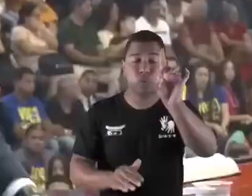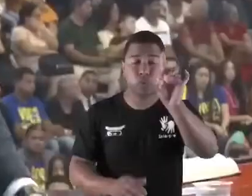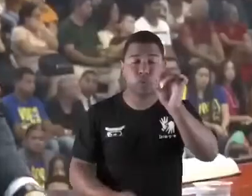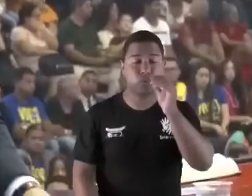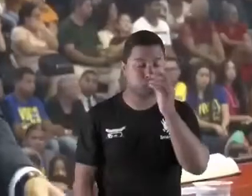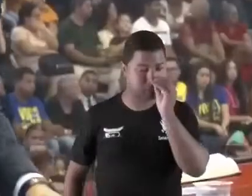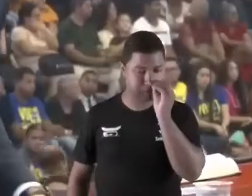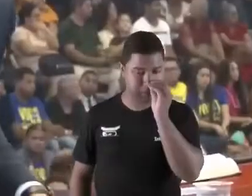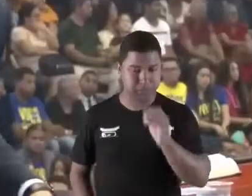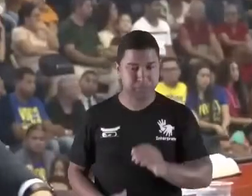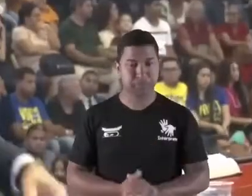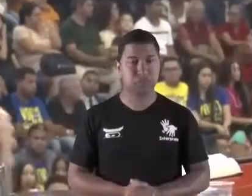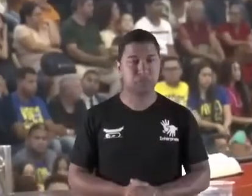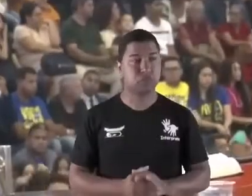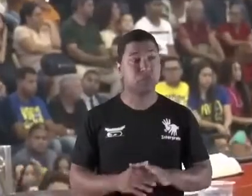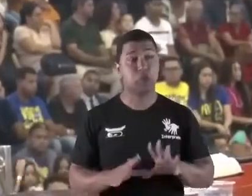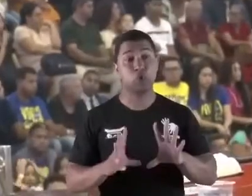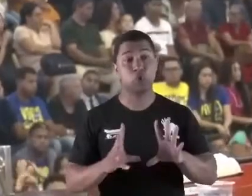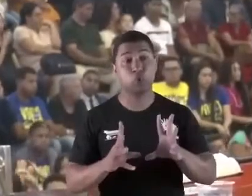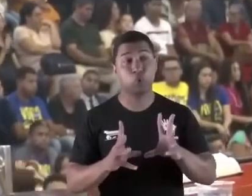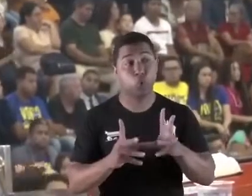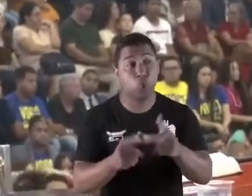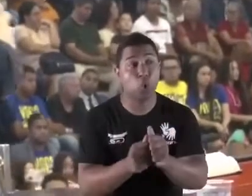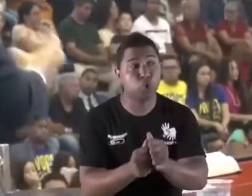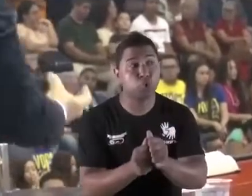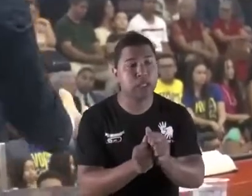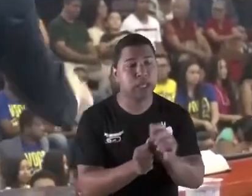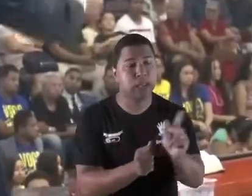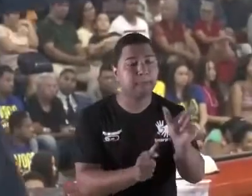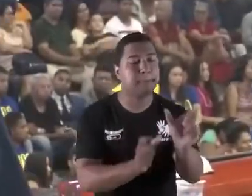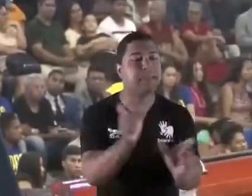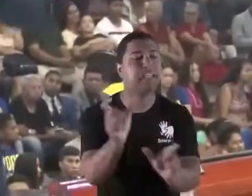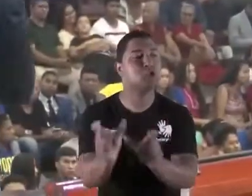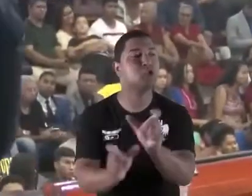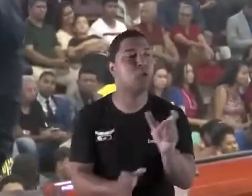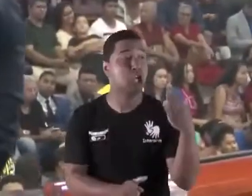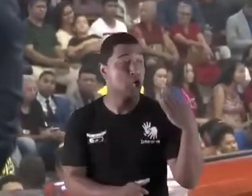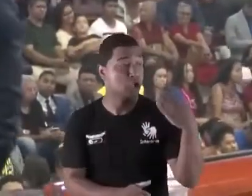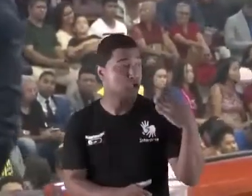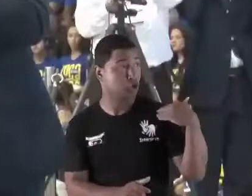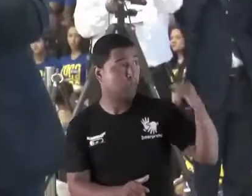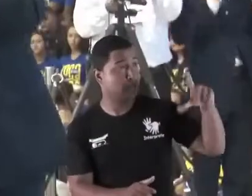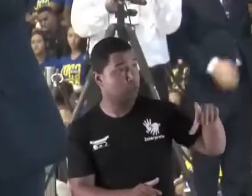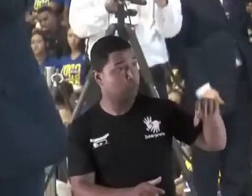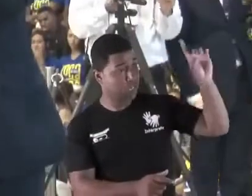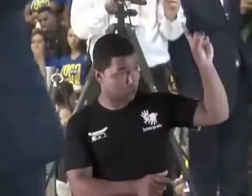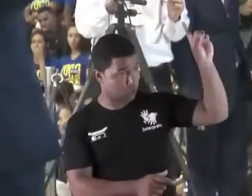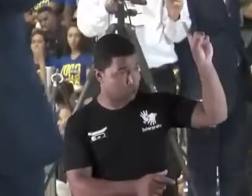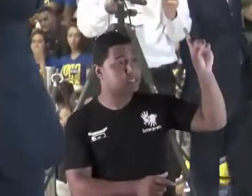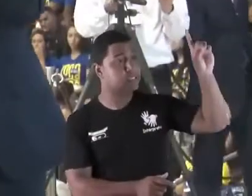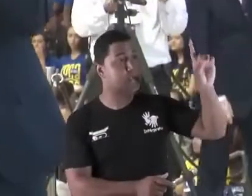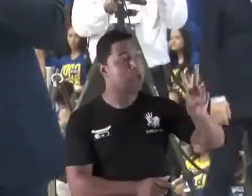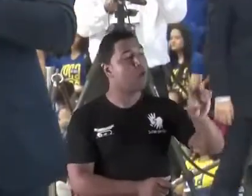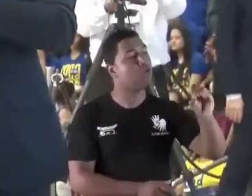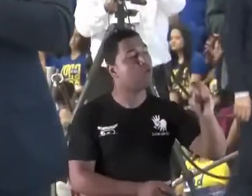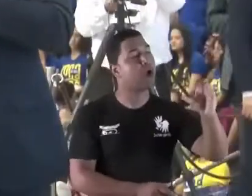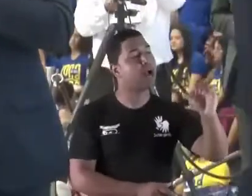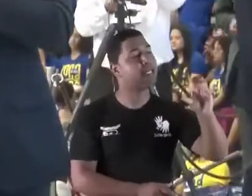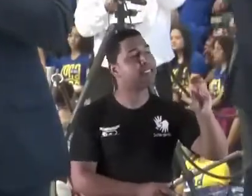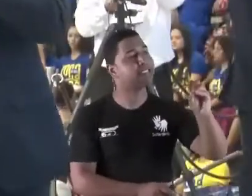E todo vocacionado deve refletir na sua